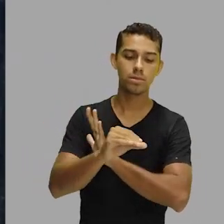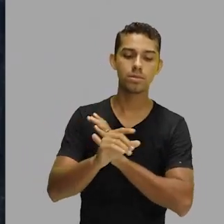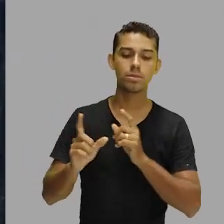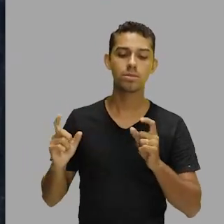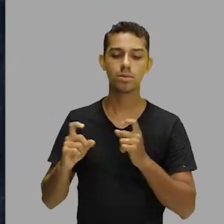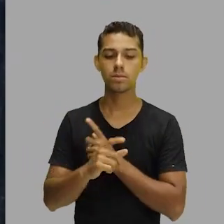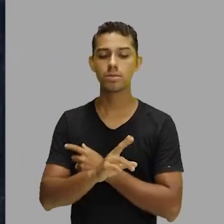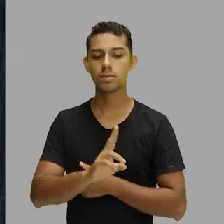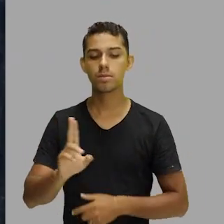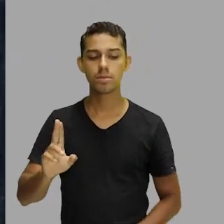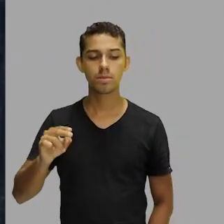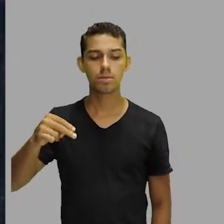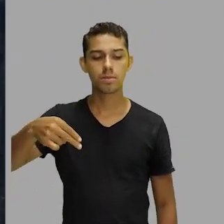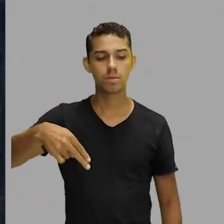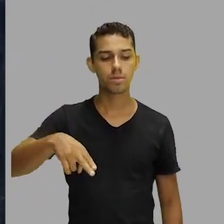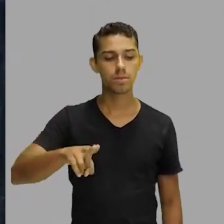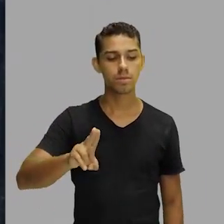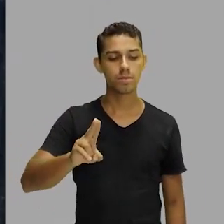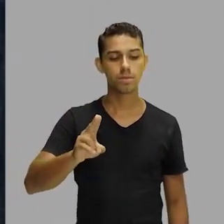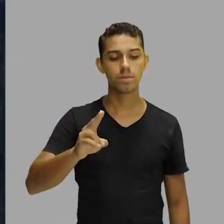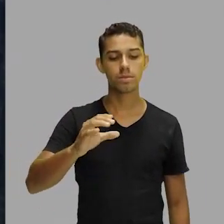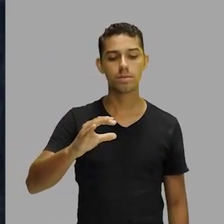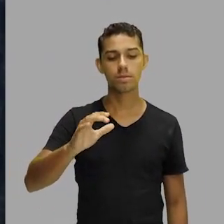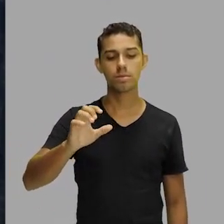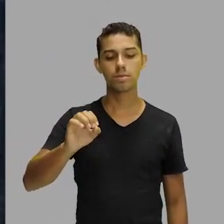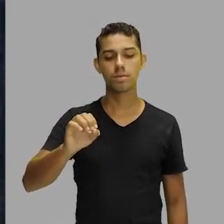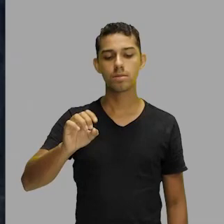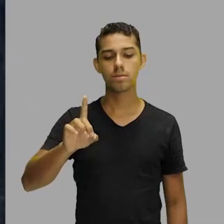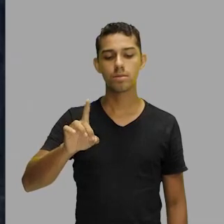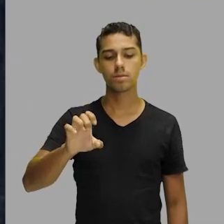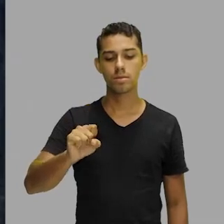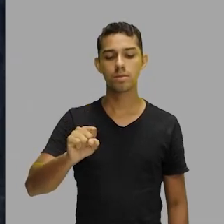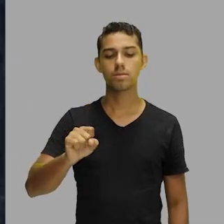chama de nucleóide, tá? Nucleóide.